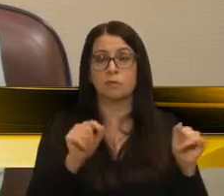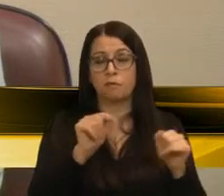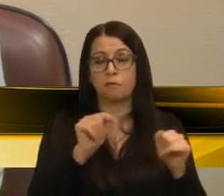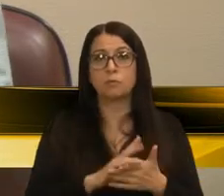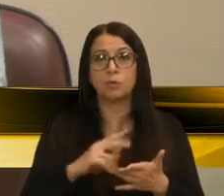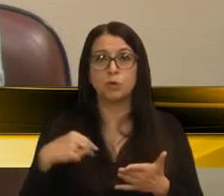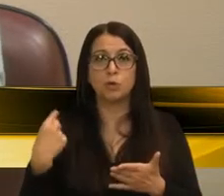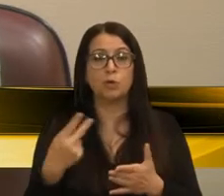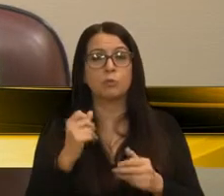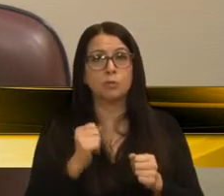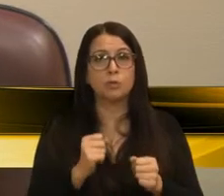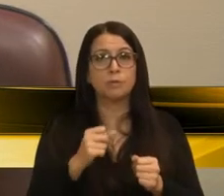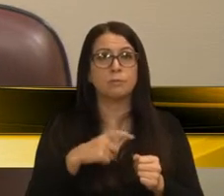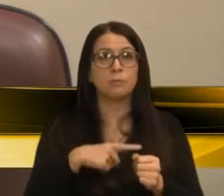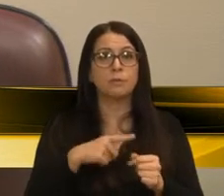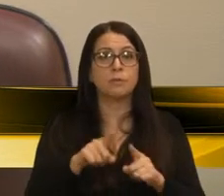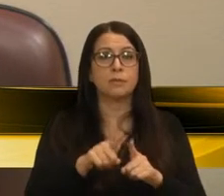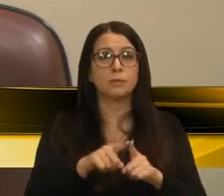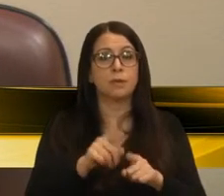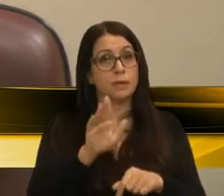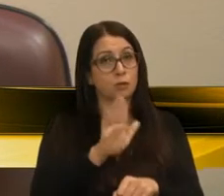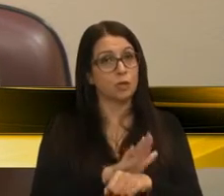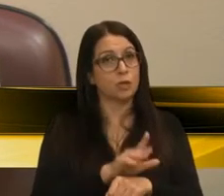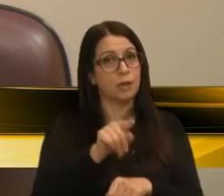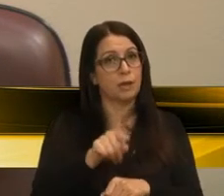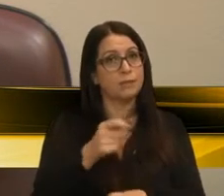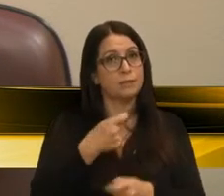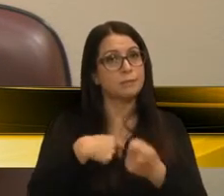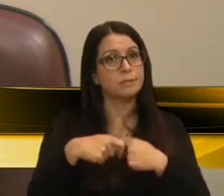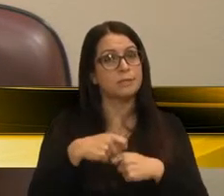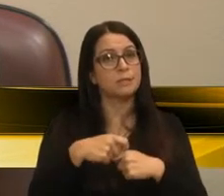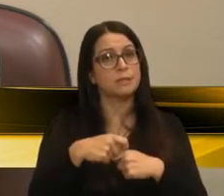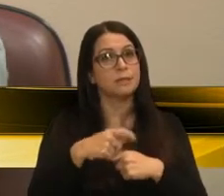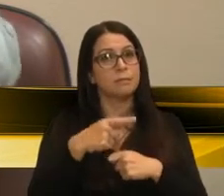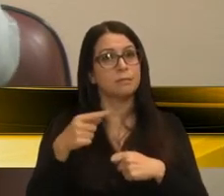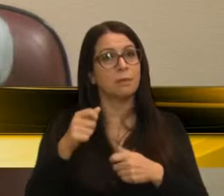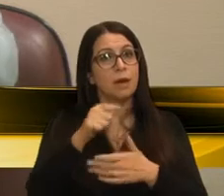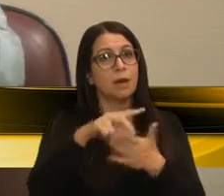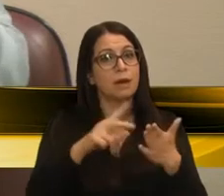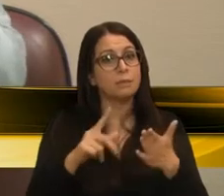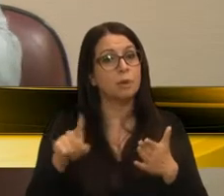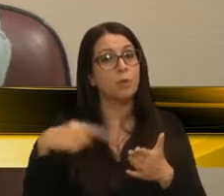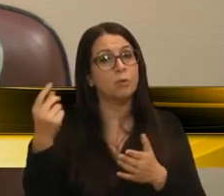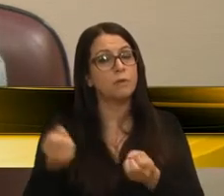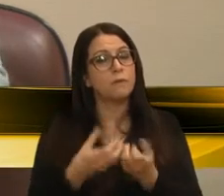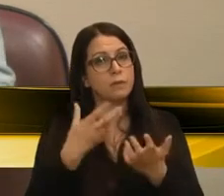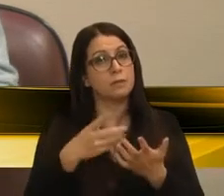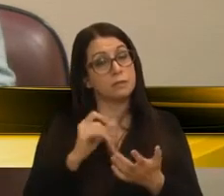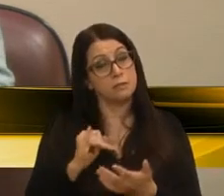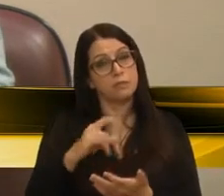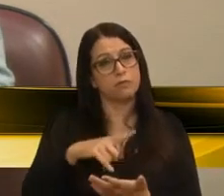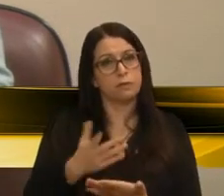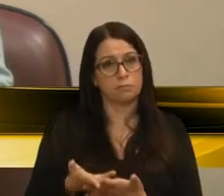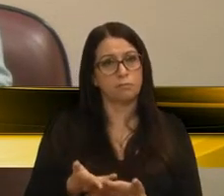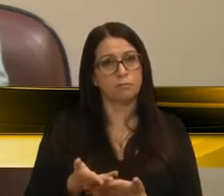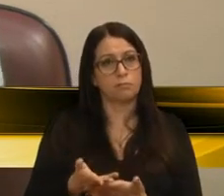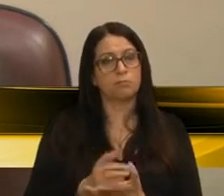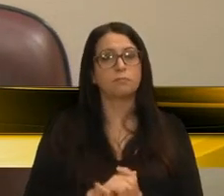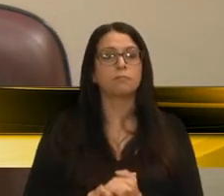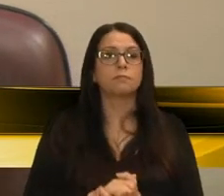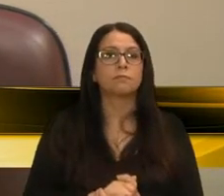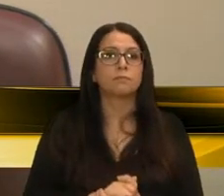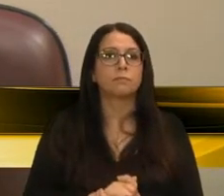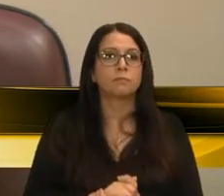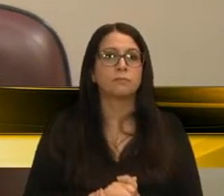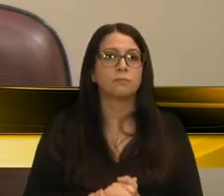pedido. Vamos ter, inclusive, e ajudar essa administração, subsídios para análise da próxima festa, se houver.